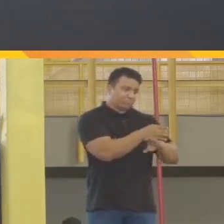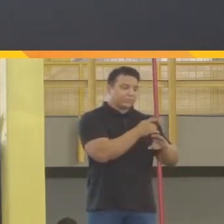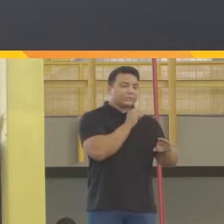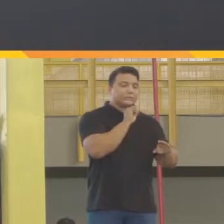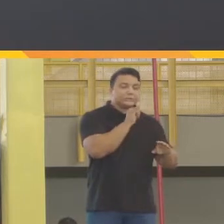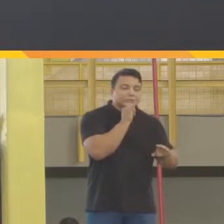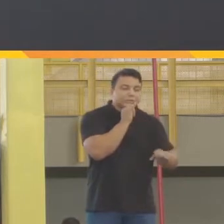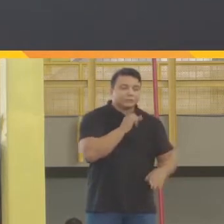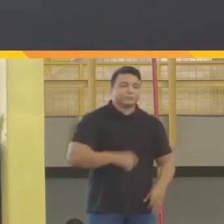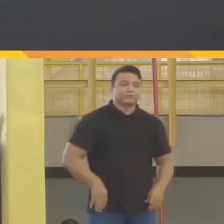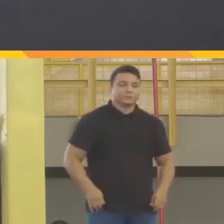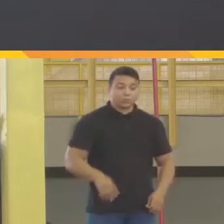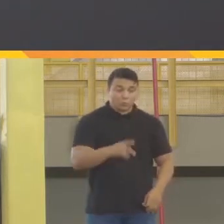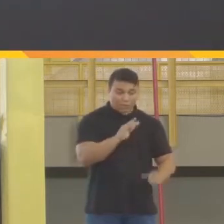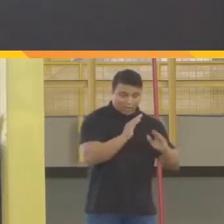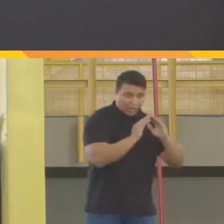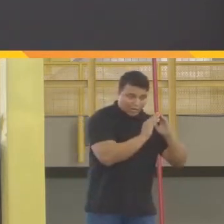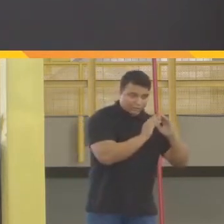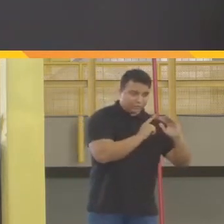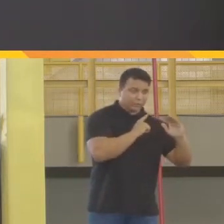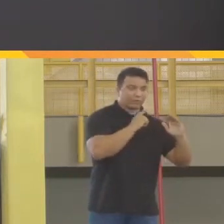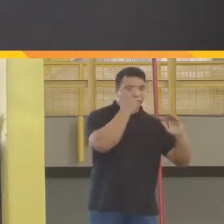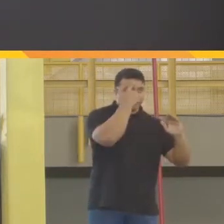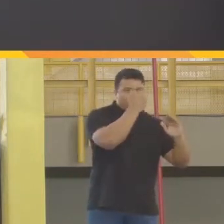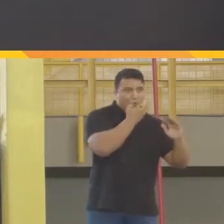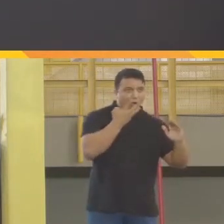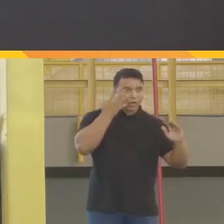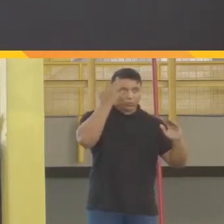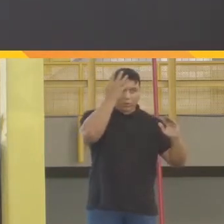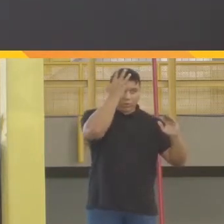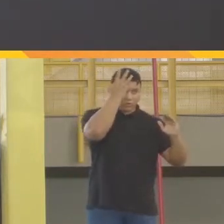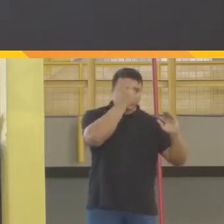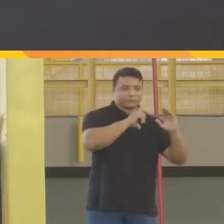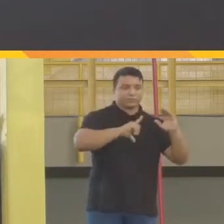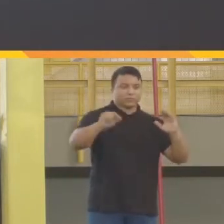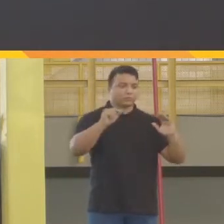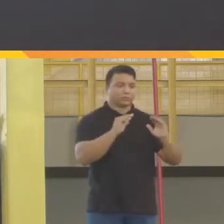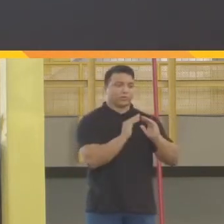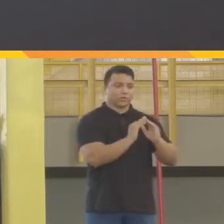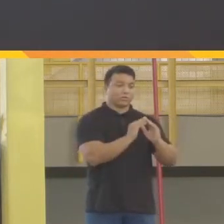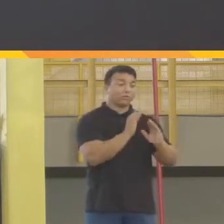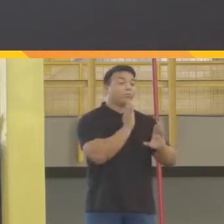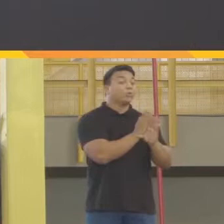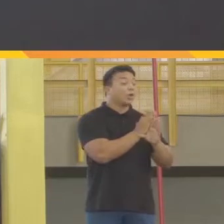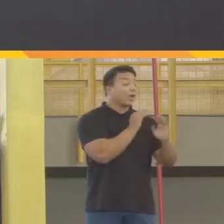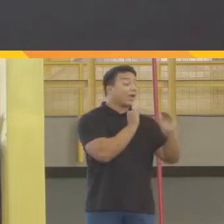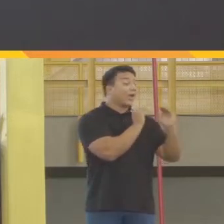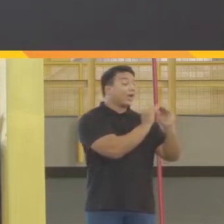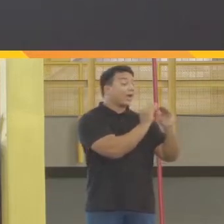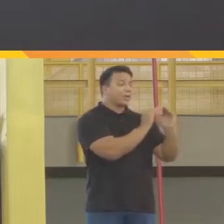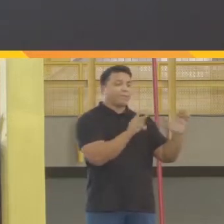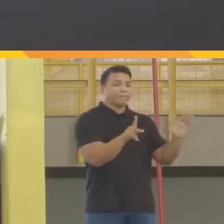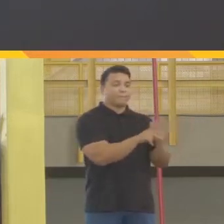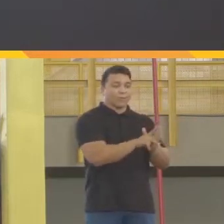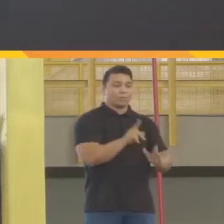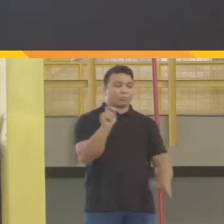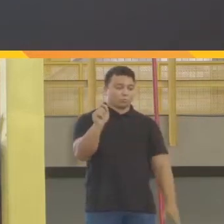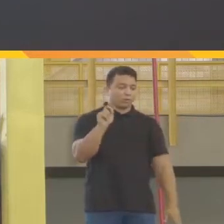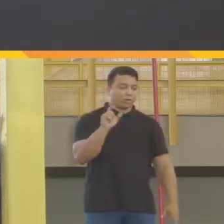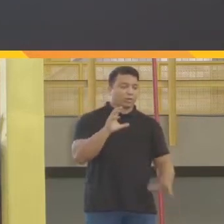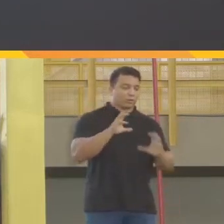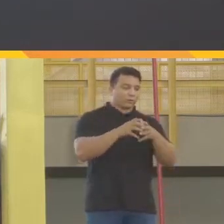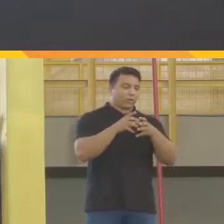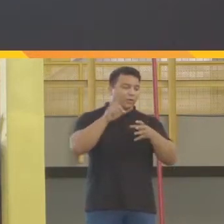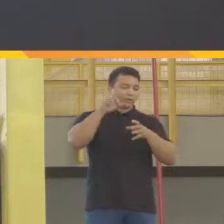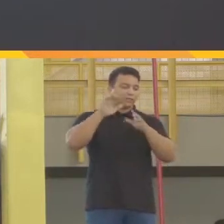da sua casa, você tinha 24 horas para deixar a sua casa, porque ela serviria de residência para uma família